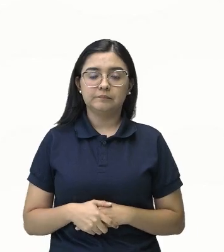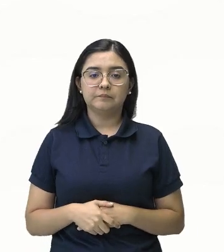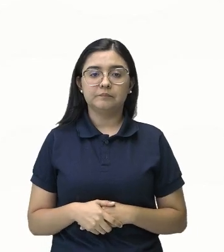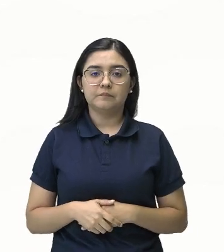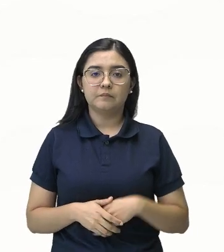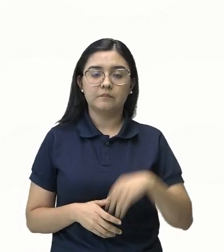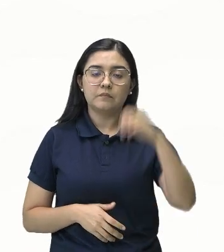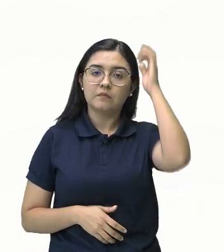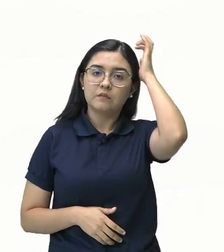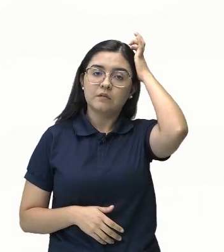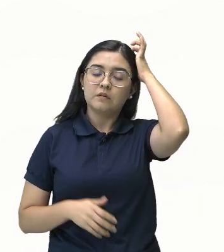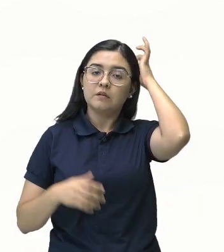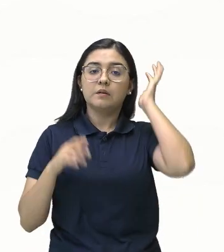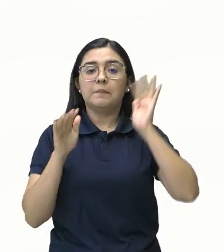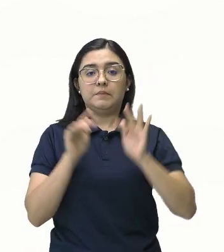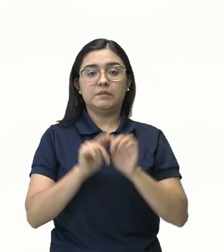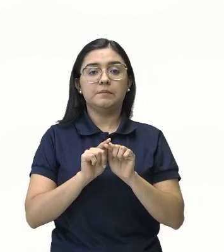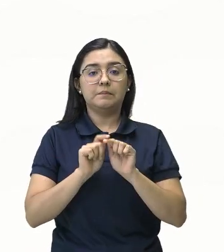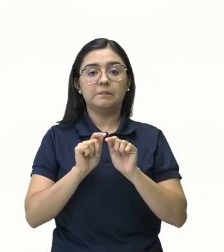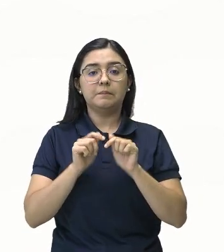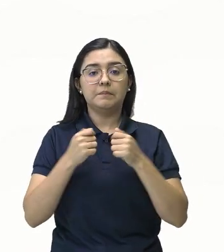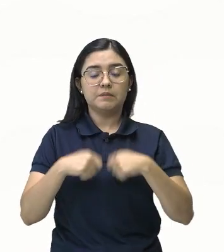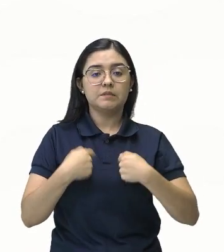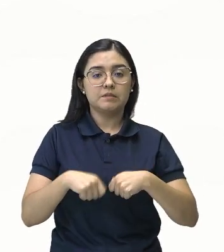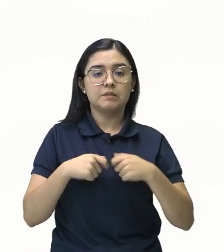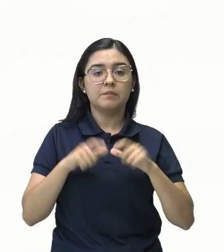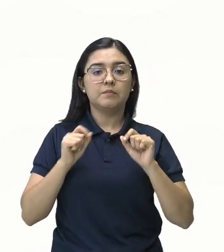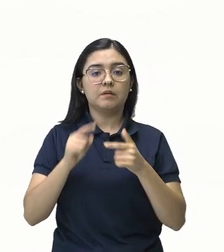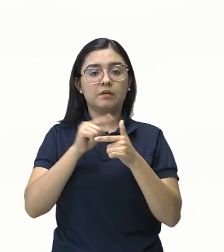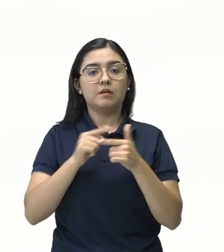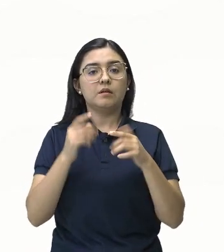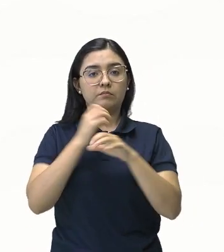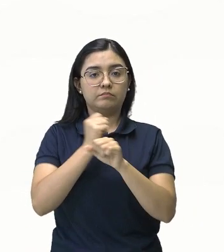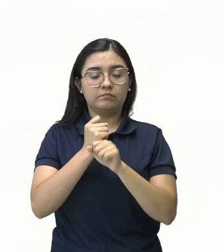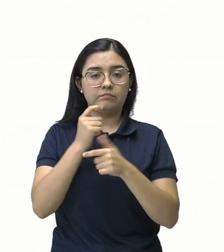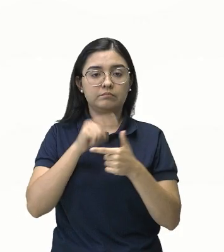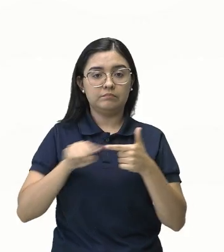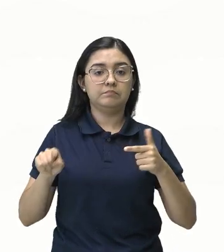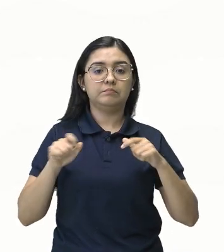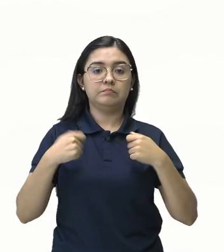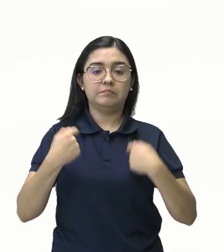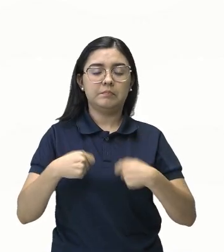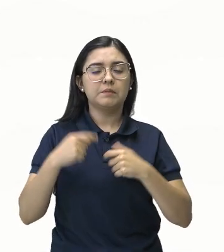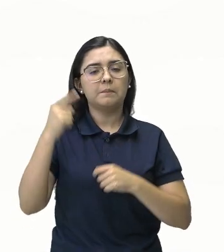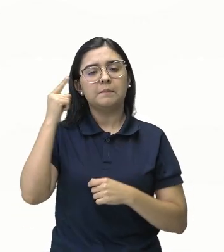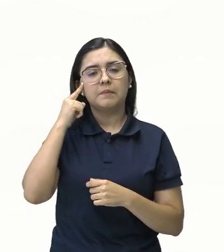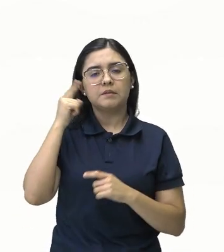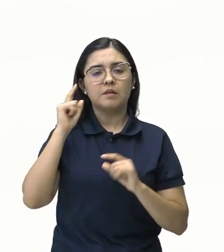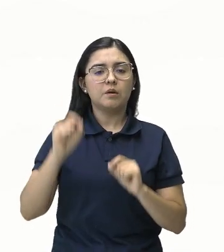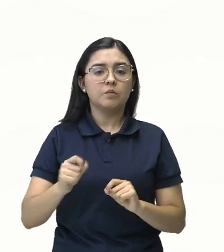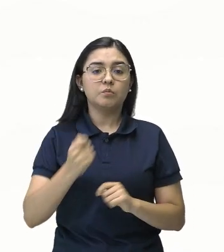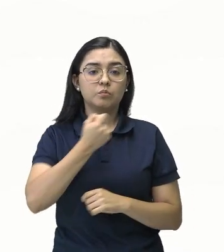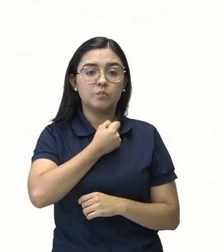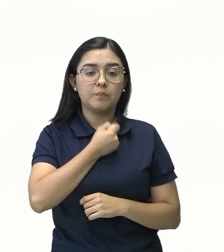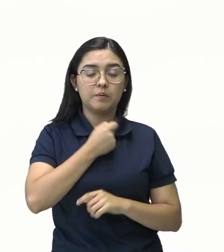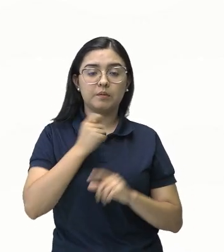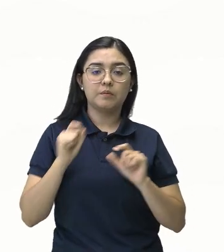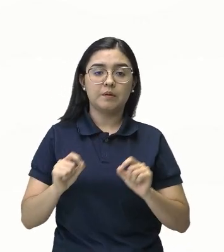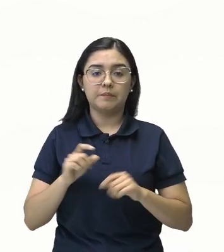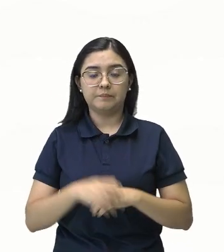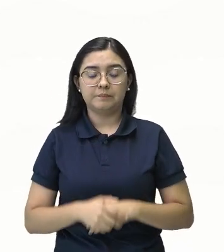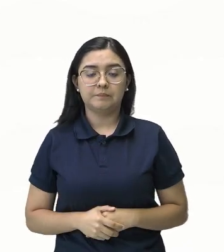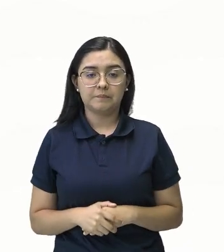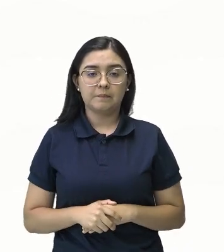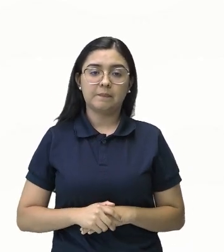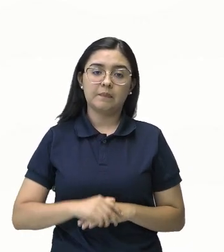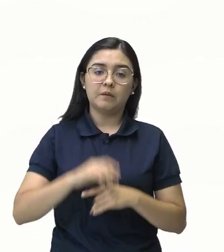precisamos simplificar a nossa fração. Então, eu preciso pensar em um número que